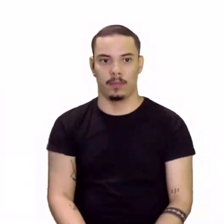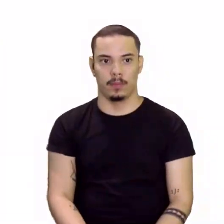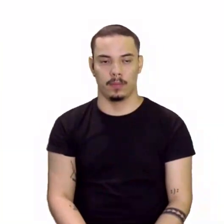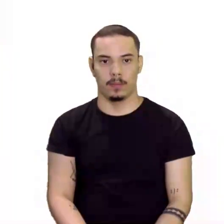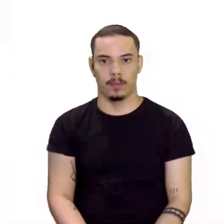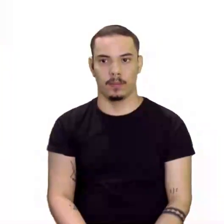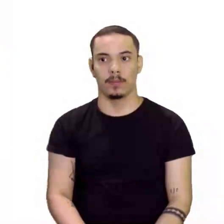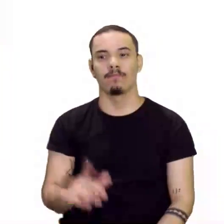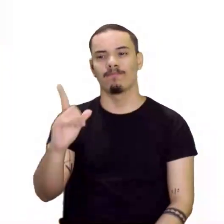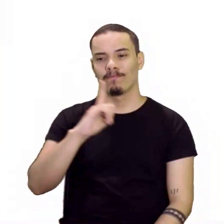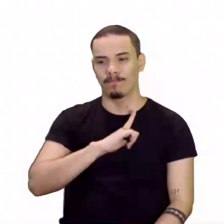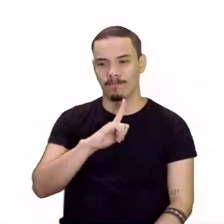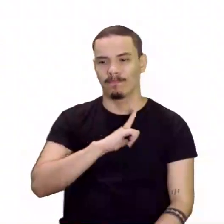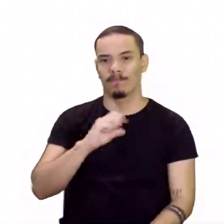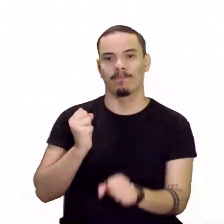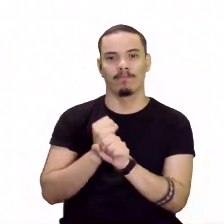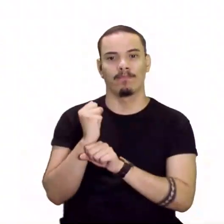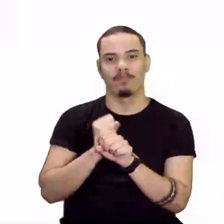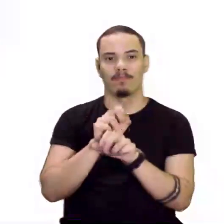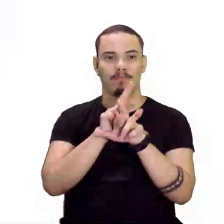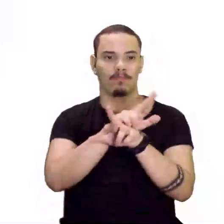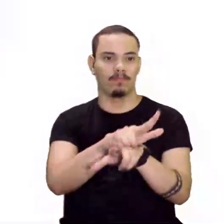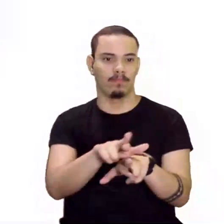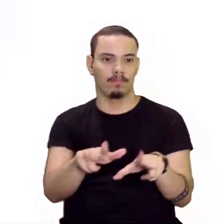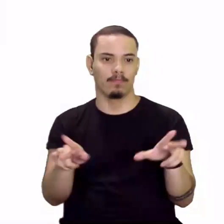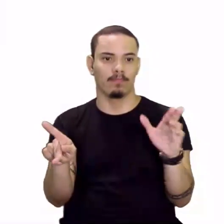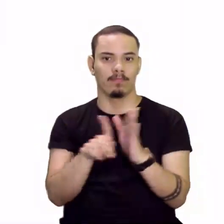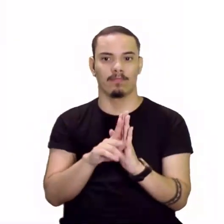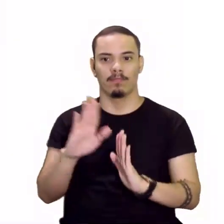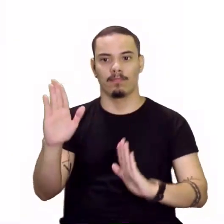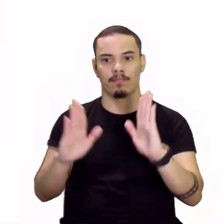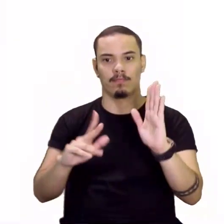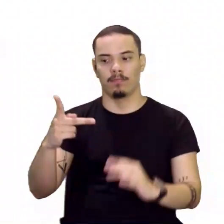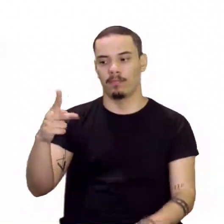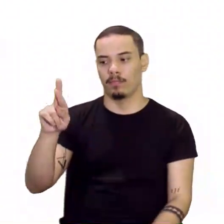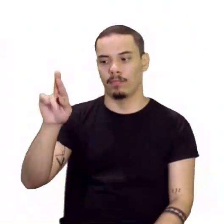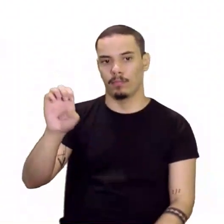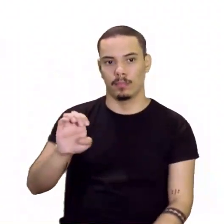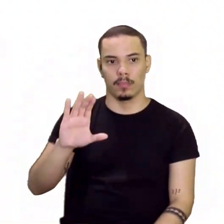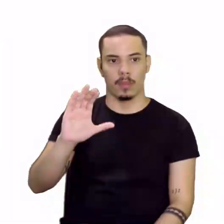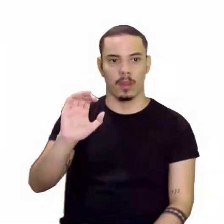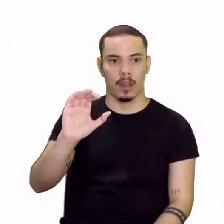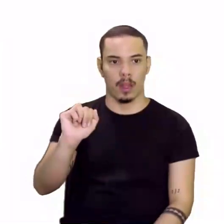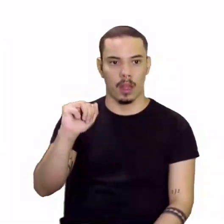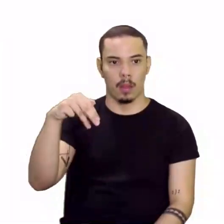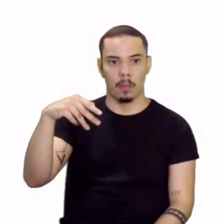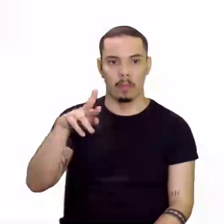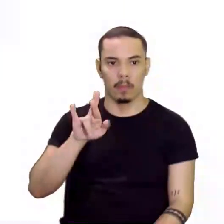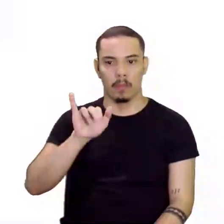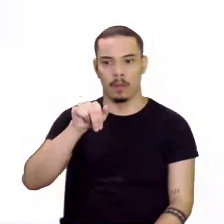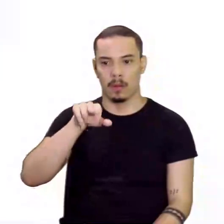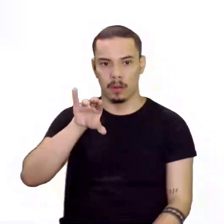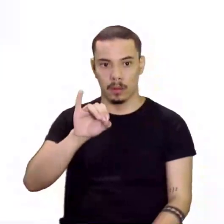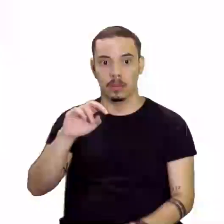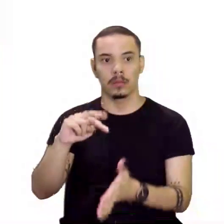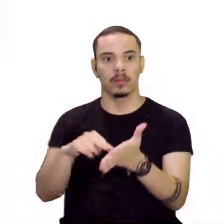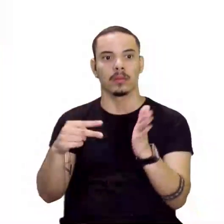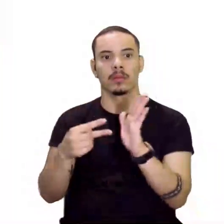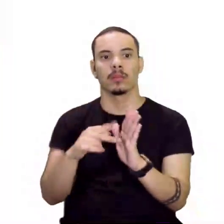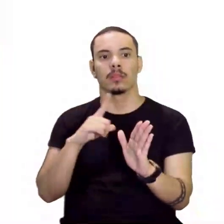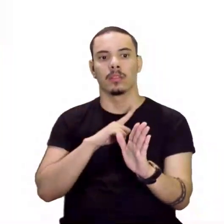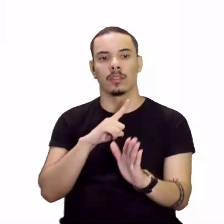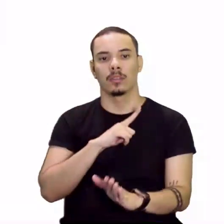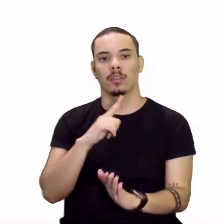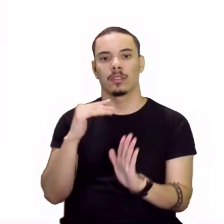Possui idades variadas dentro do período pré-cambriano, ó. Período pré-cambriano. Divide-se em 3 cinturões orogênicos.